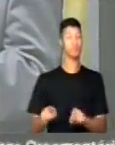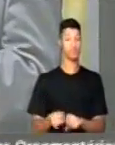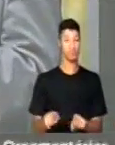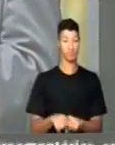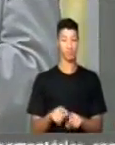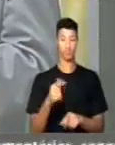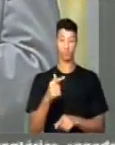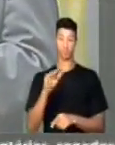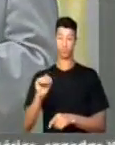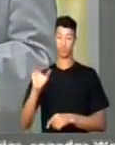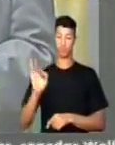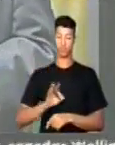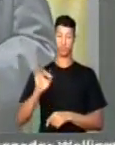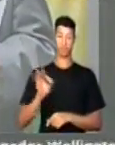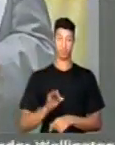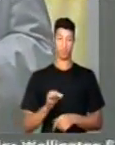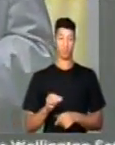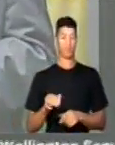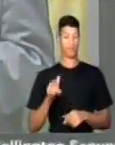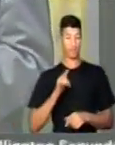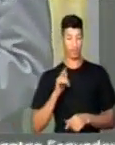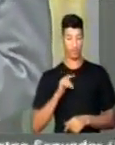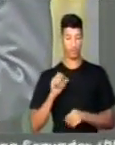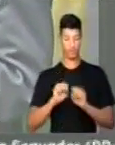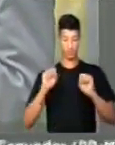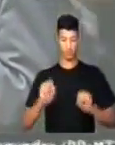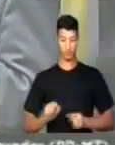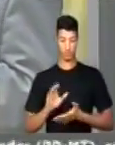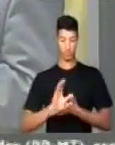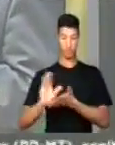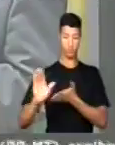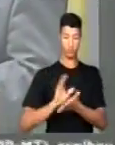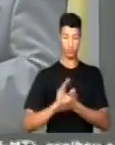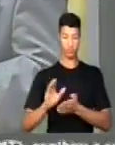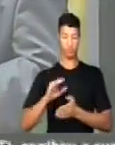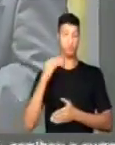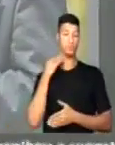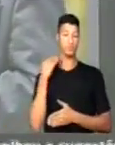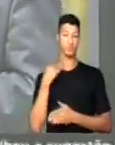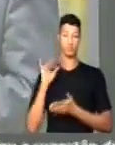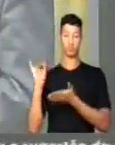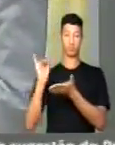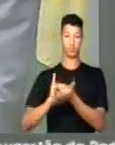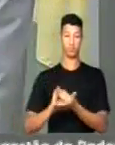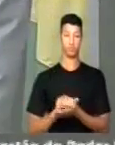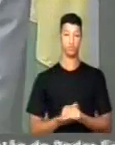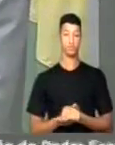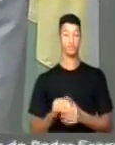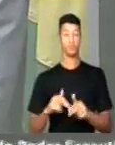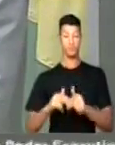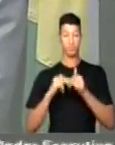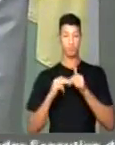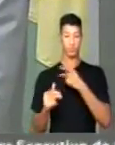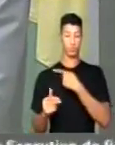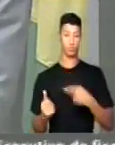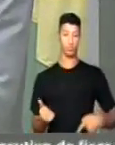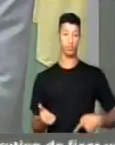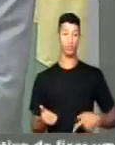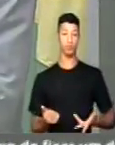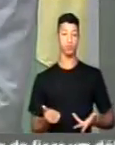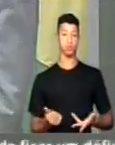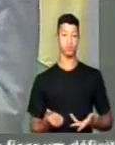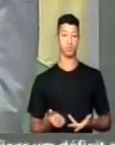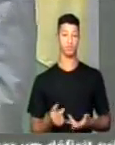além de 70% do sistema financeiro dos bancos oficiais. Por isso, senhor